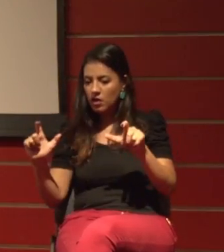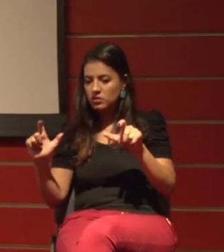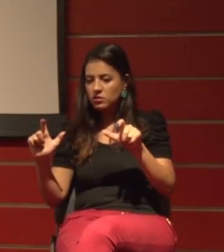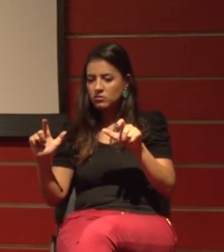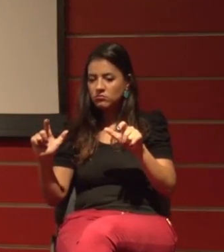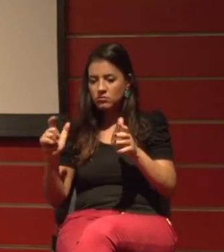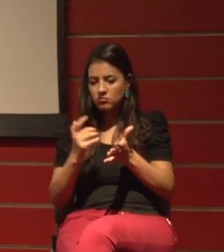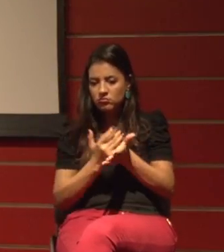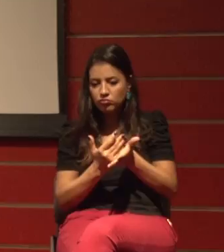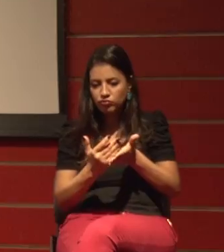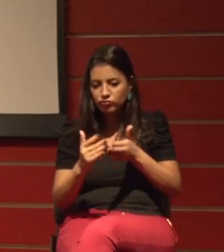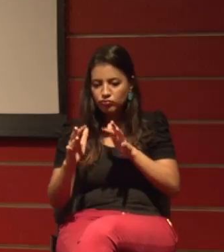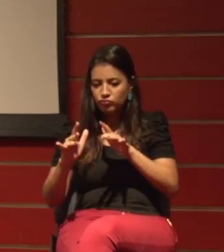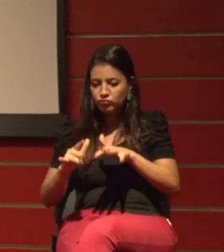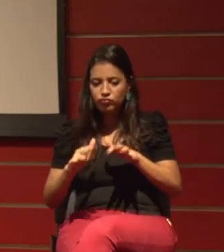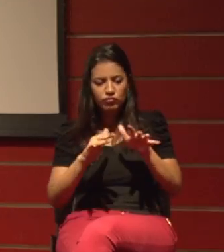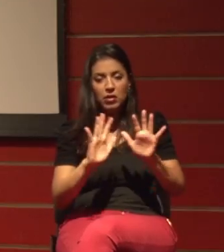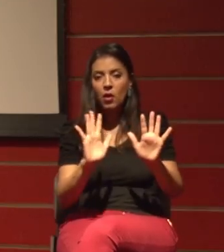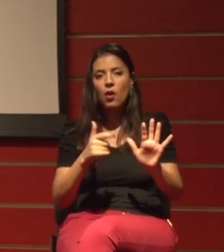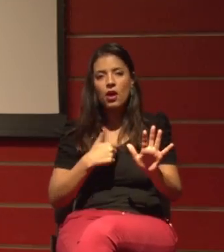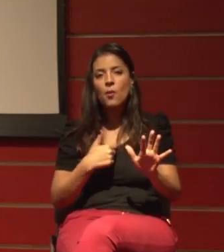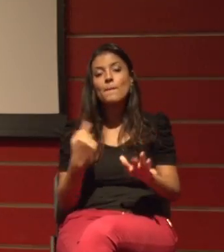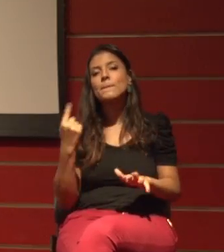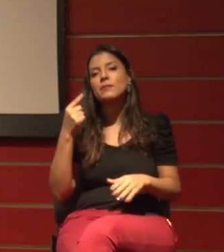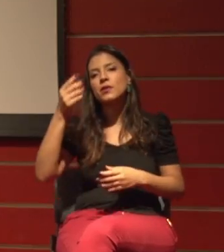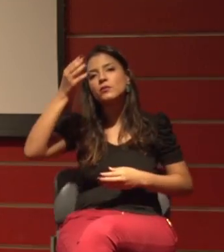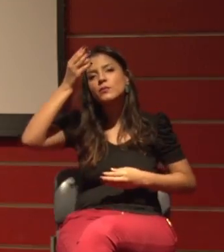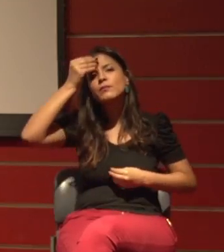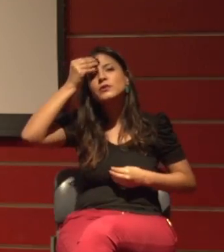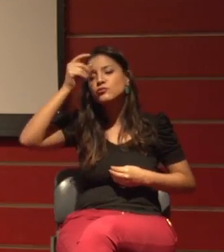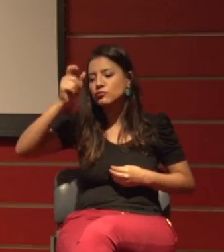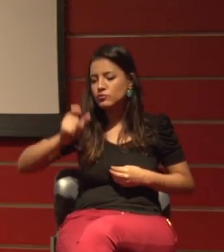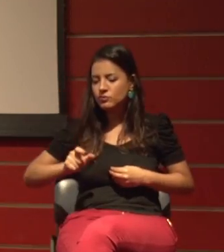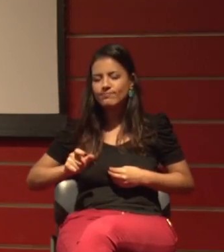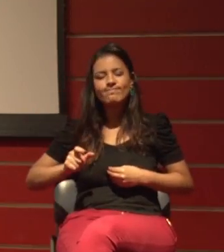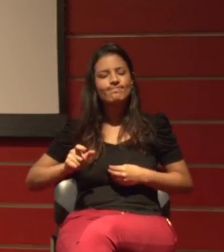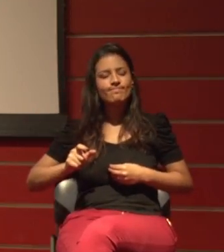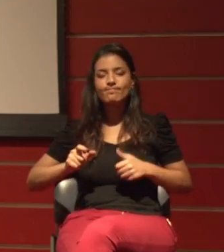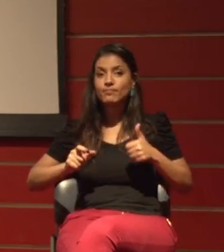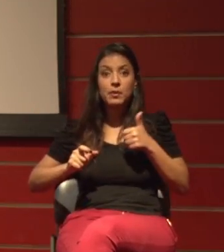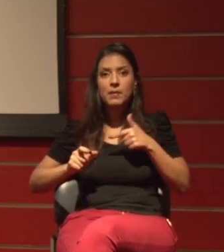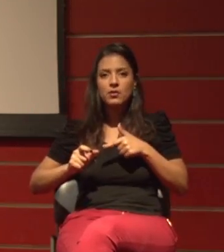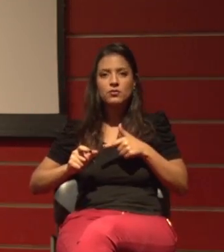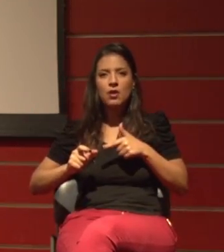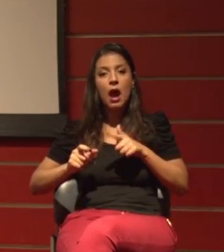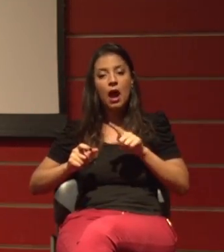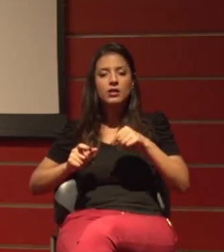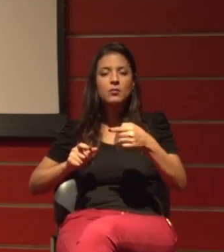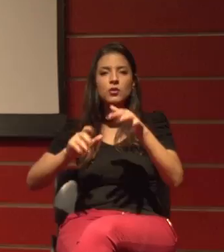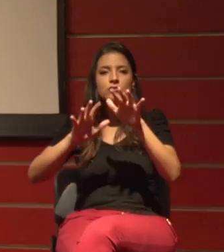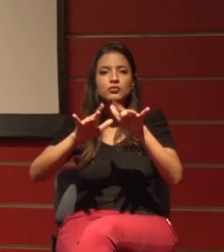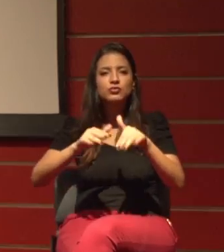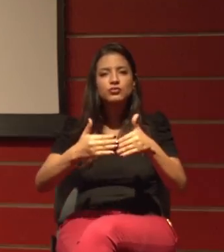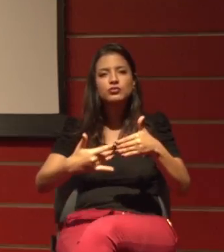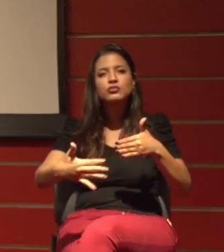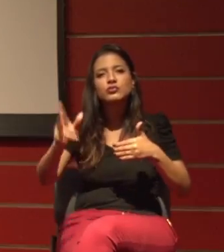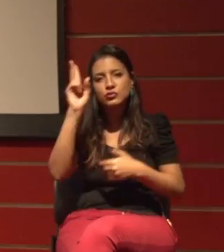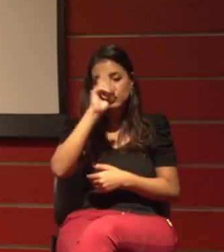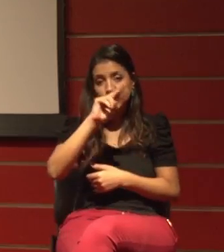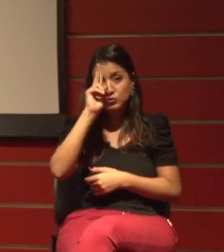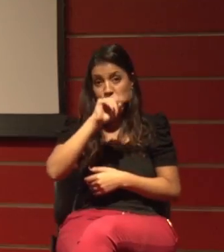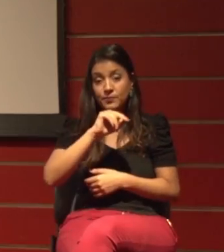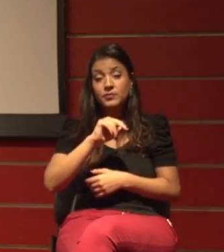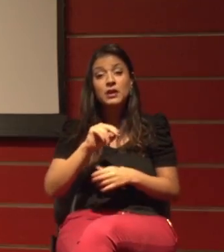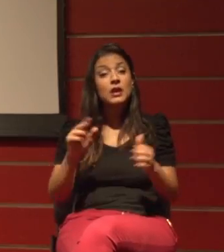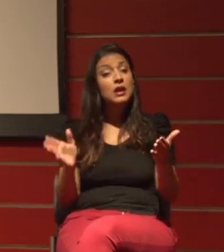é um personagem o trabalho de criação de personagem de um defeito de cor foi um trabalho para mim que foi muito rico porque